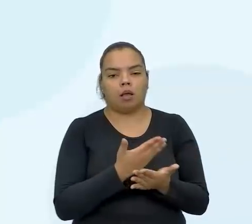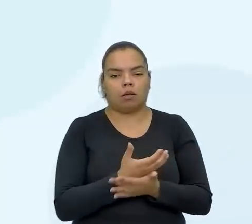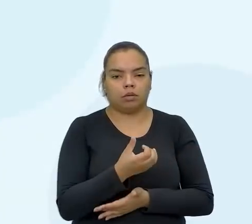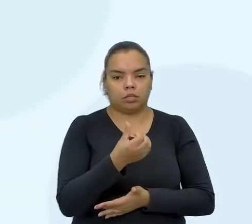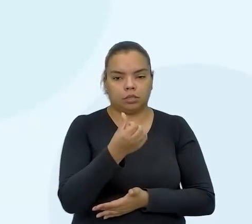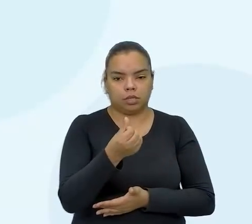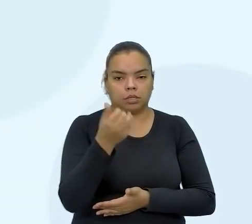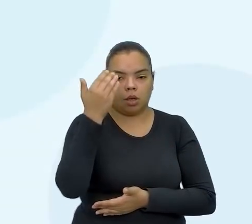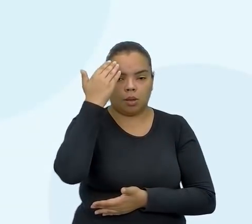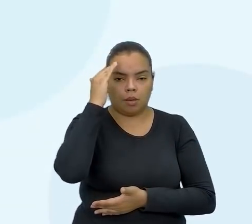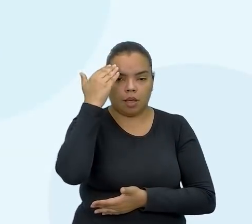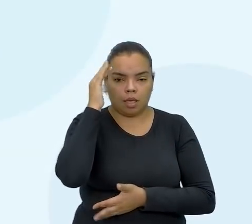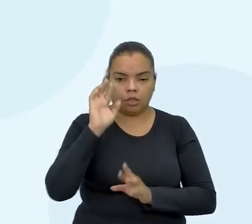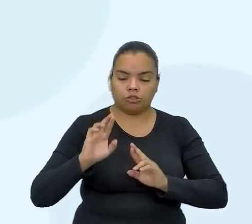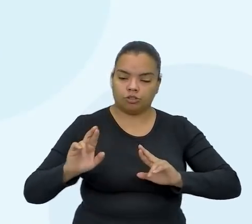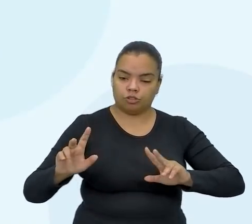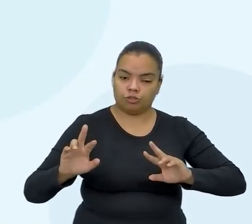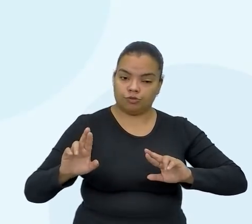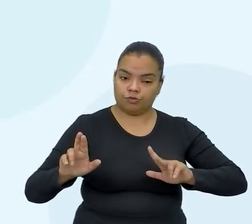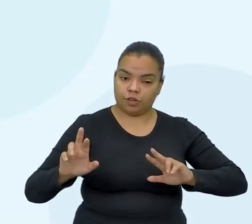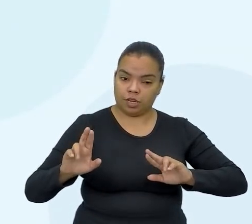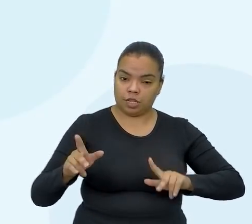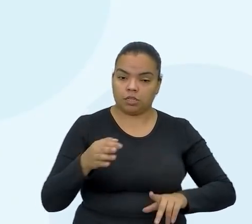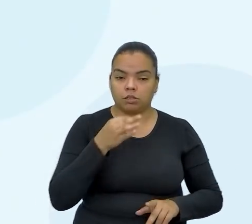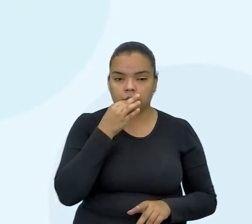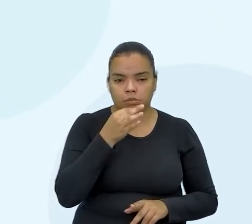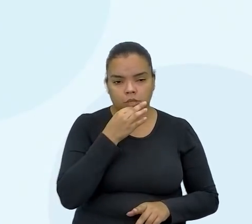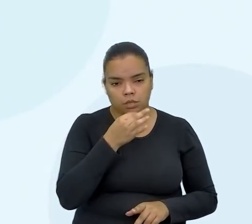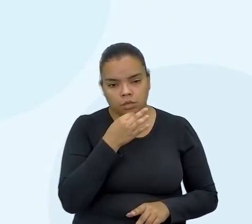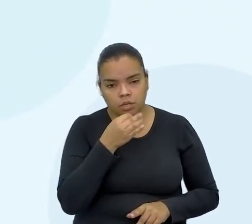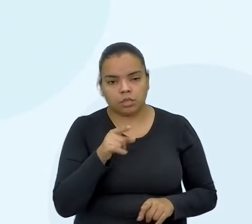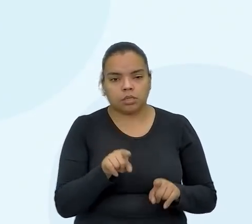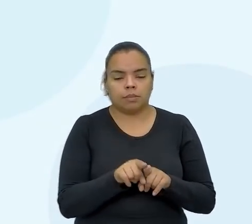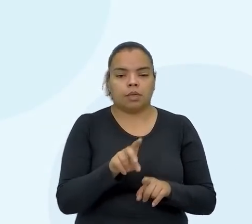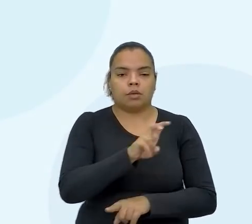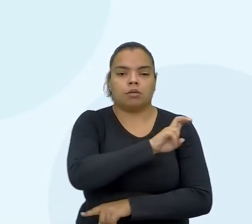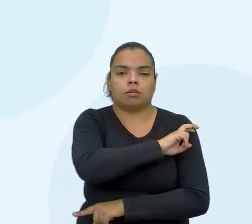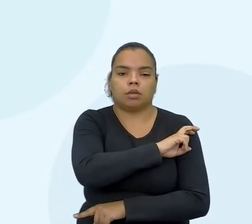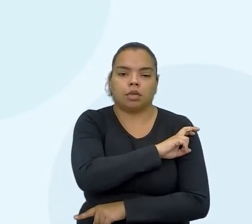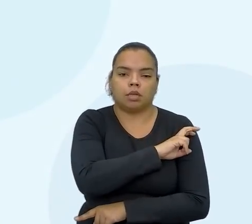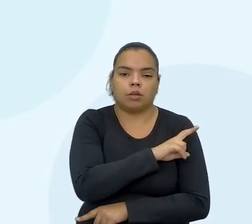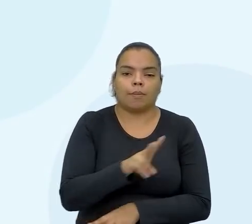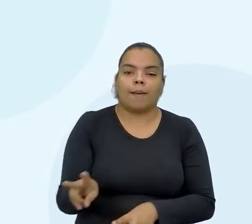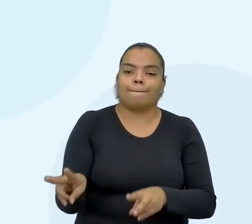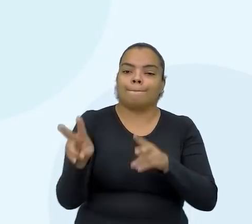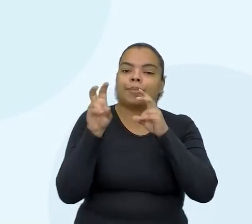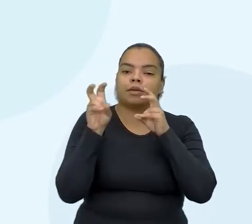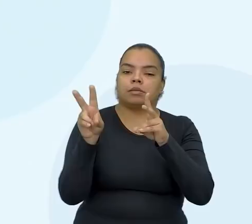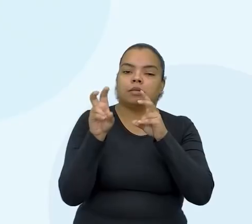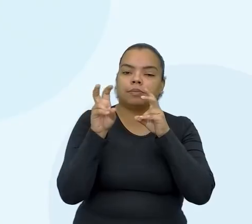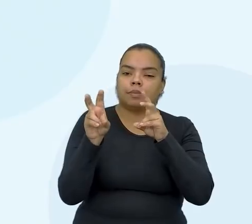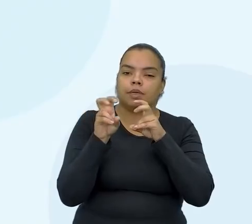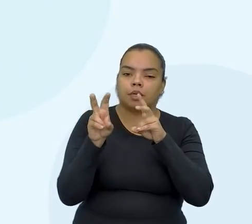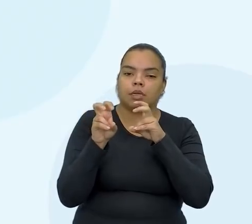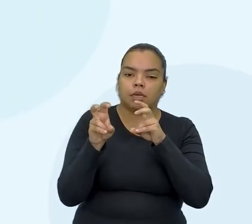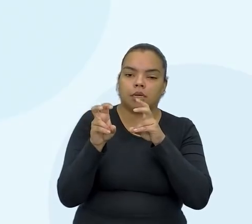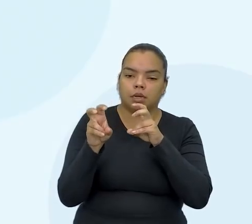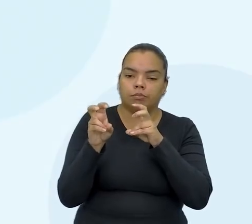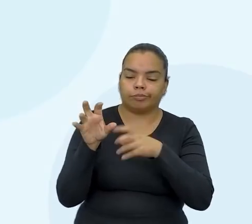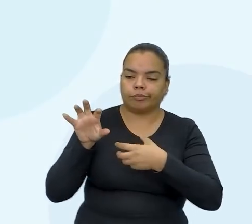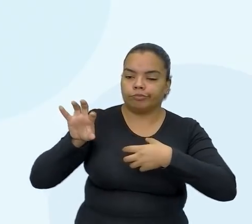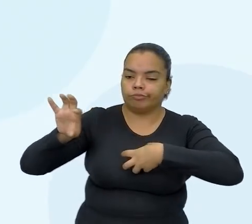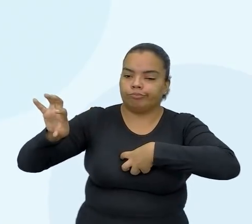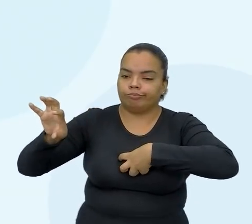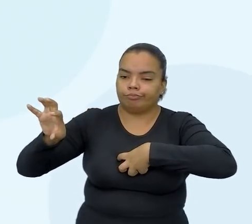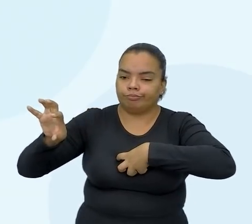com compreender diferentes perspectivas. E o quinto ano vai trabalhar especificamente com perceber a